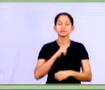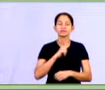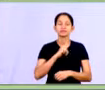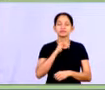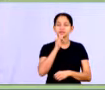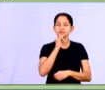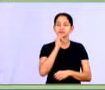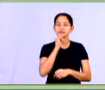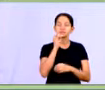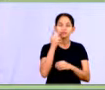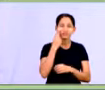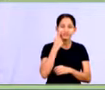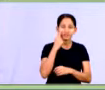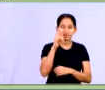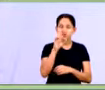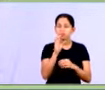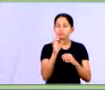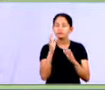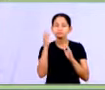fazer uma seta aqui,